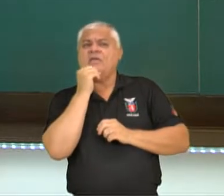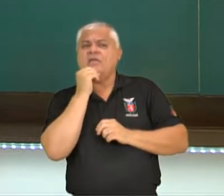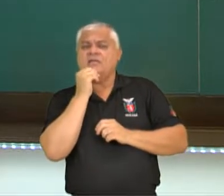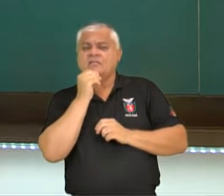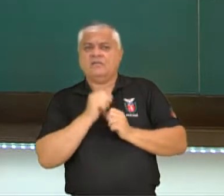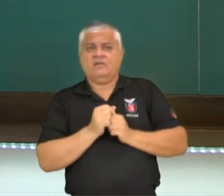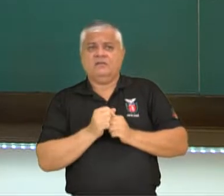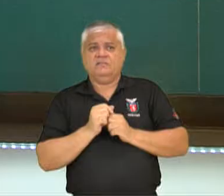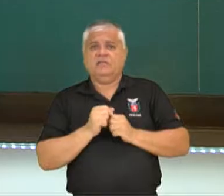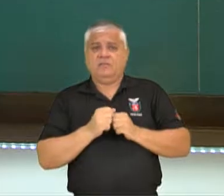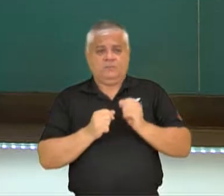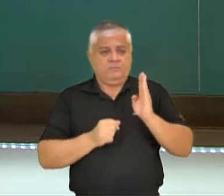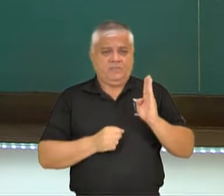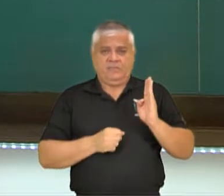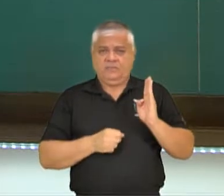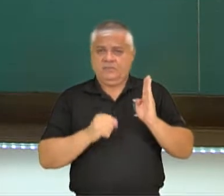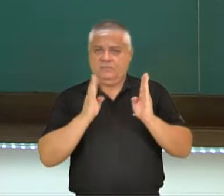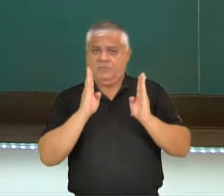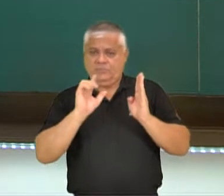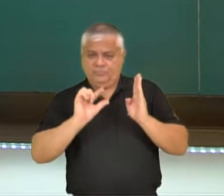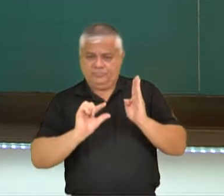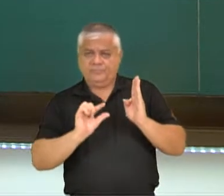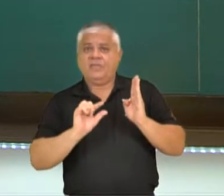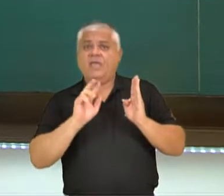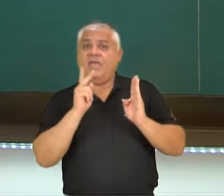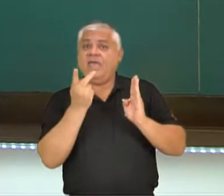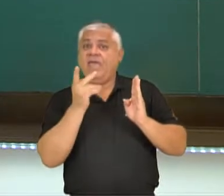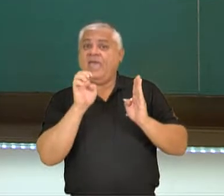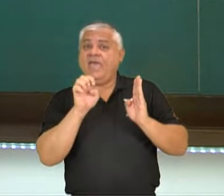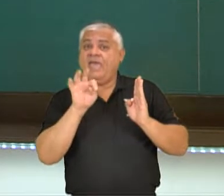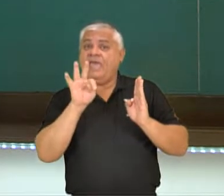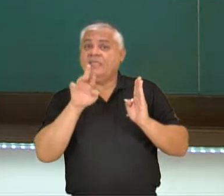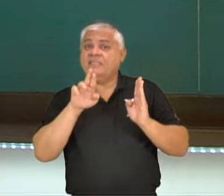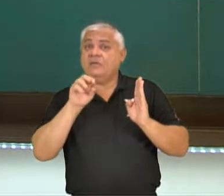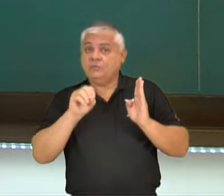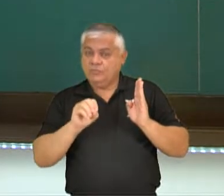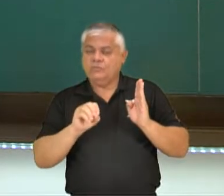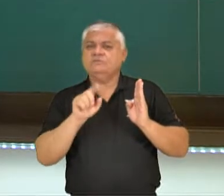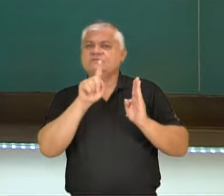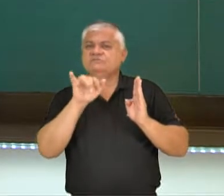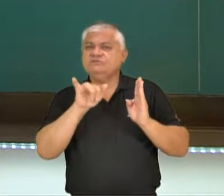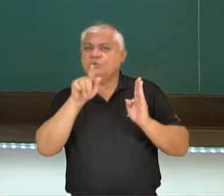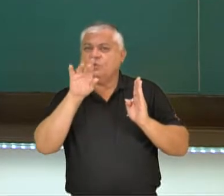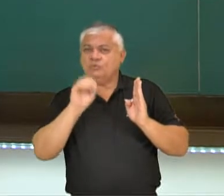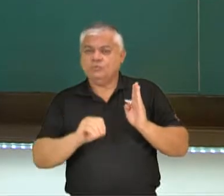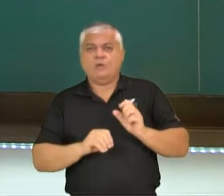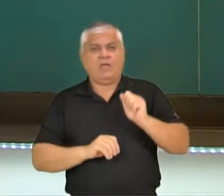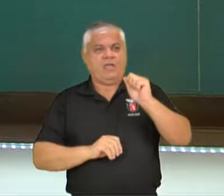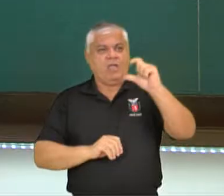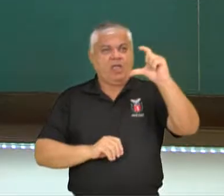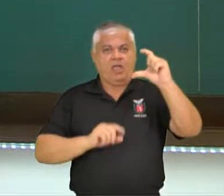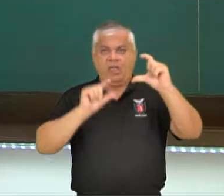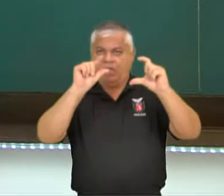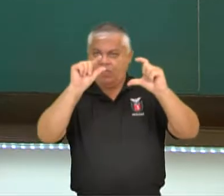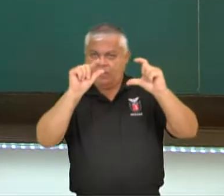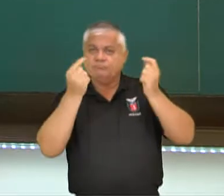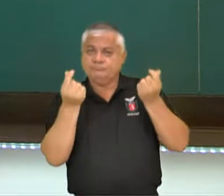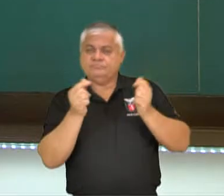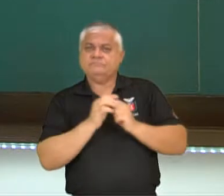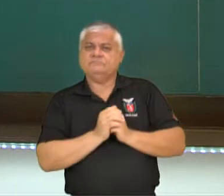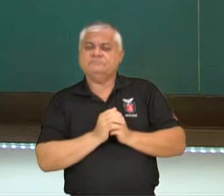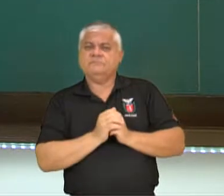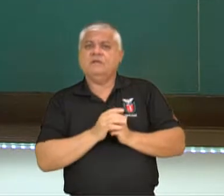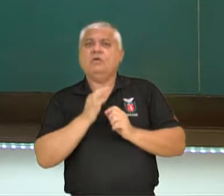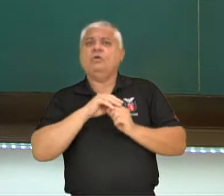de cada, ó, um Bzão e um Bzinho. Hétero significa diferente. Homozigoto, azão, azão ou azinho, azinho.